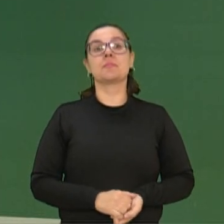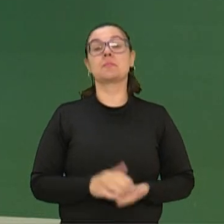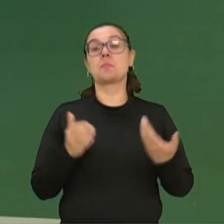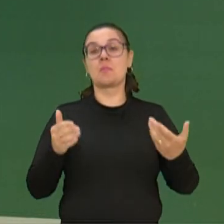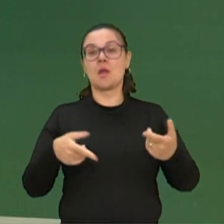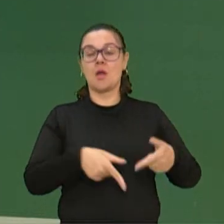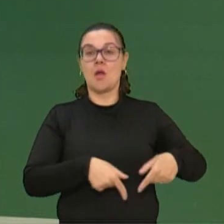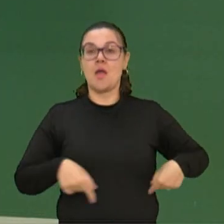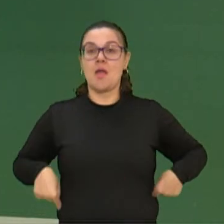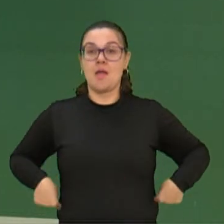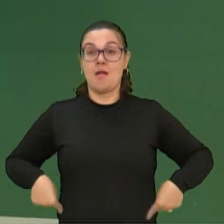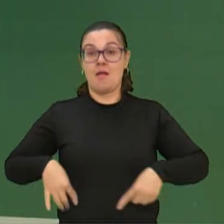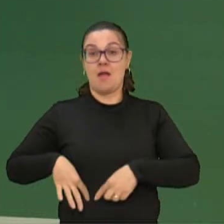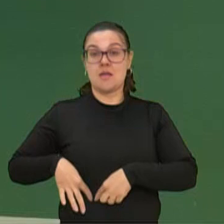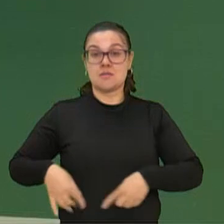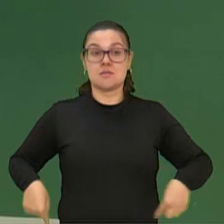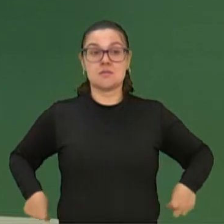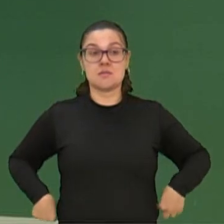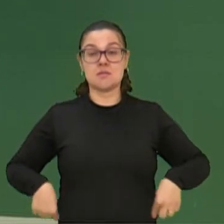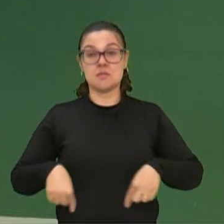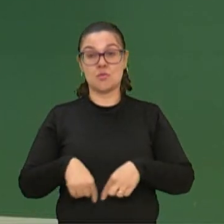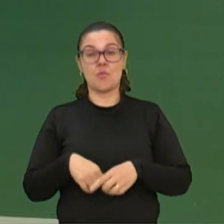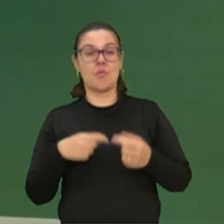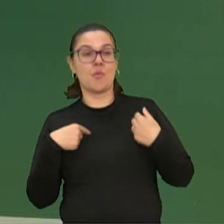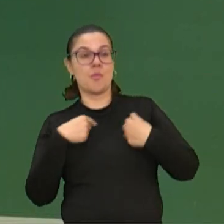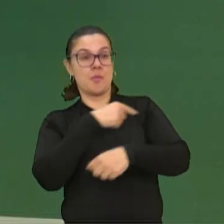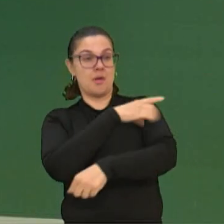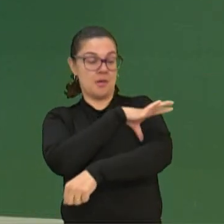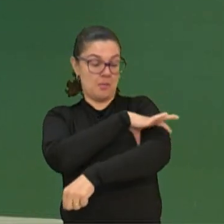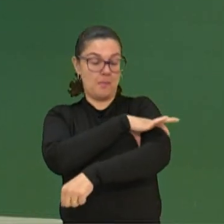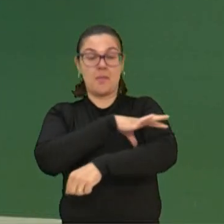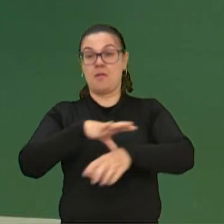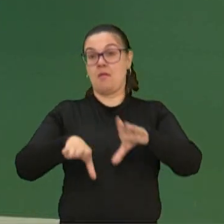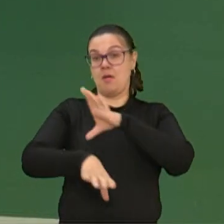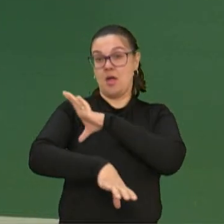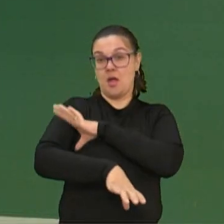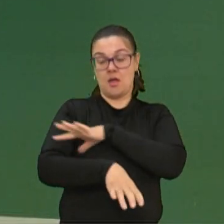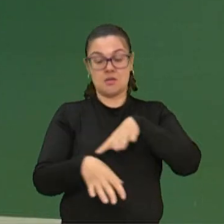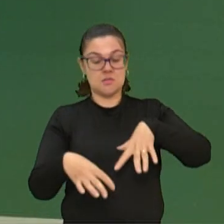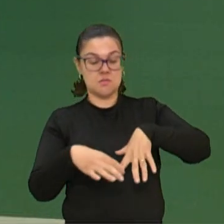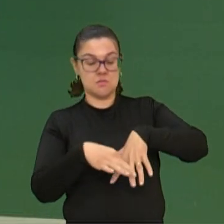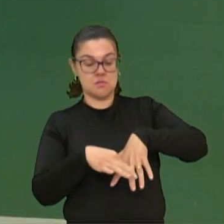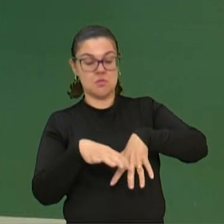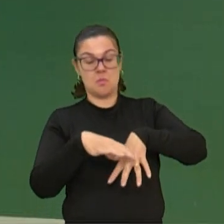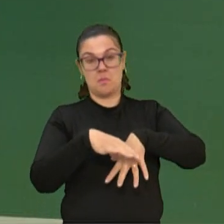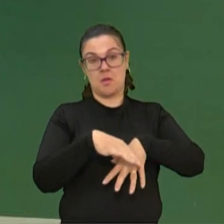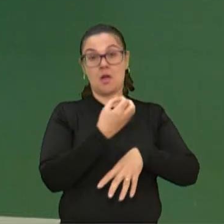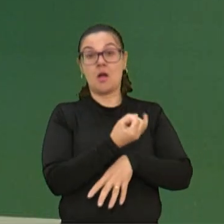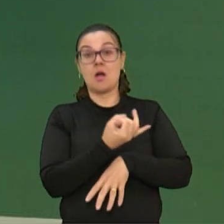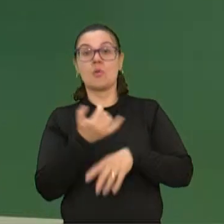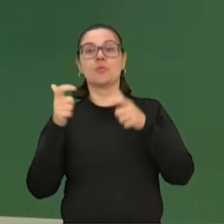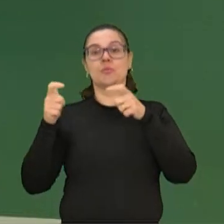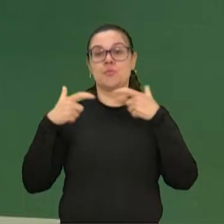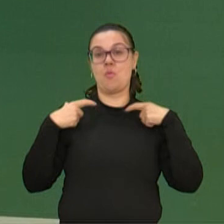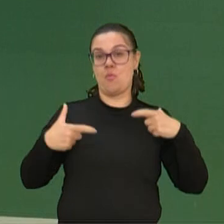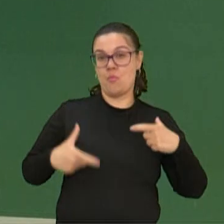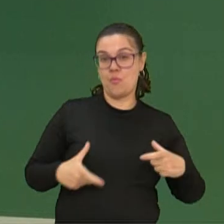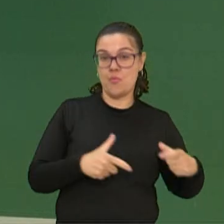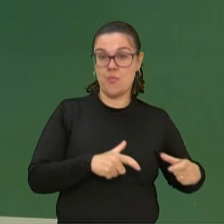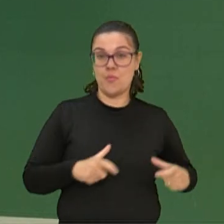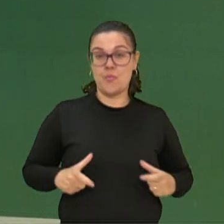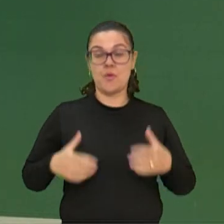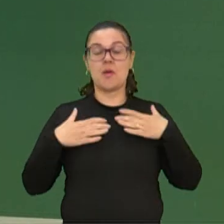As circunferências, que a gente vai medir as circunferências de algumas regiões do nosso